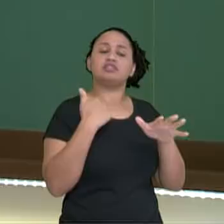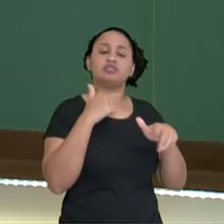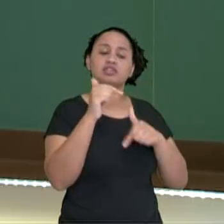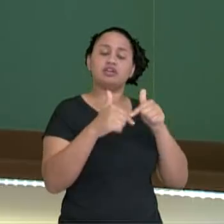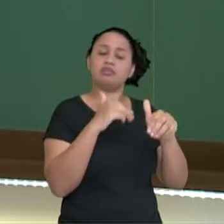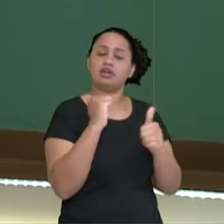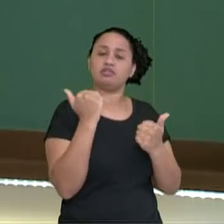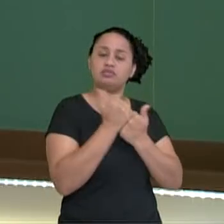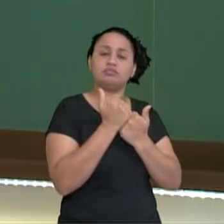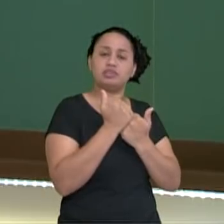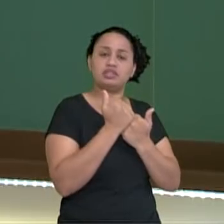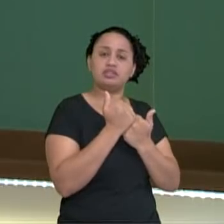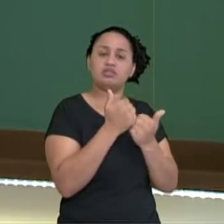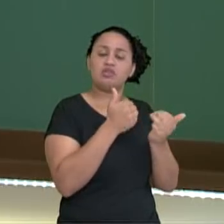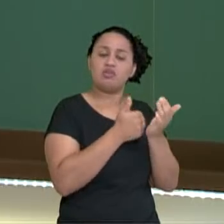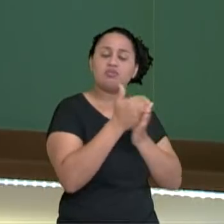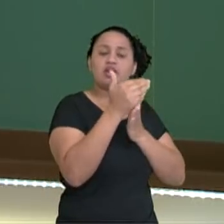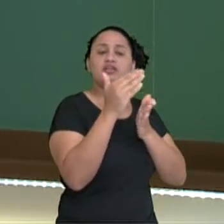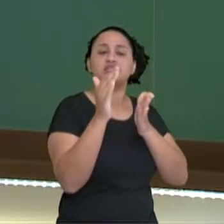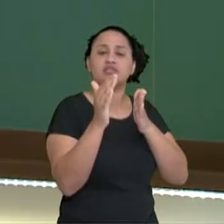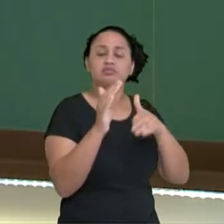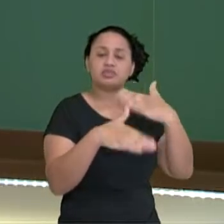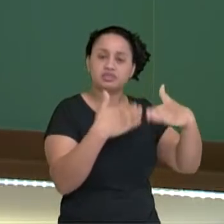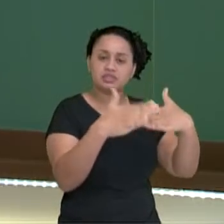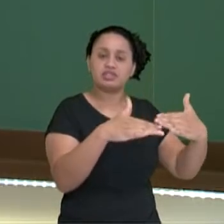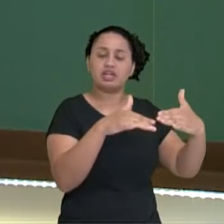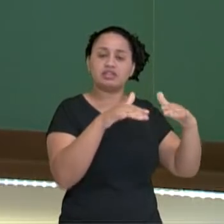começar a acontecer nesse processo de